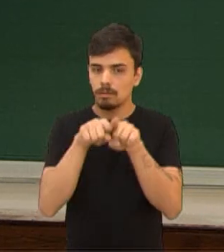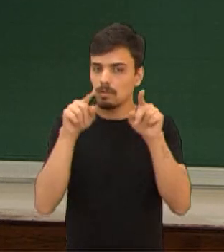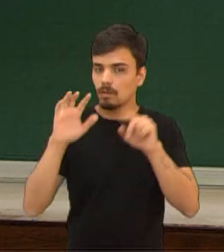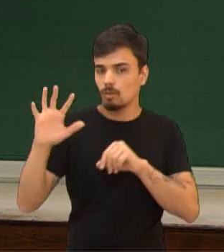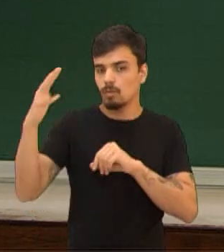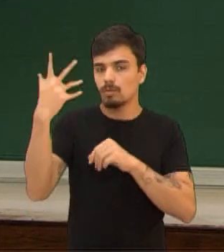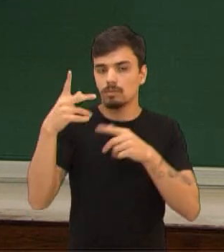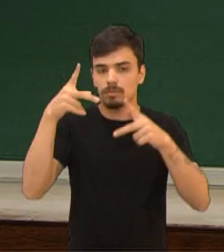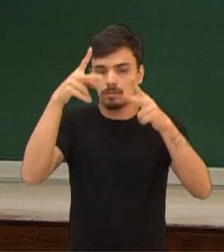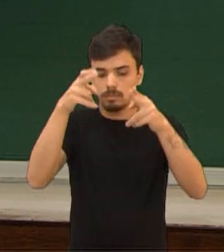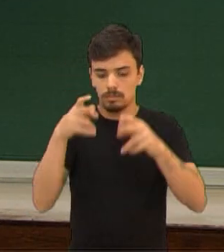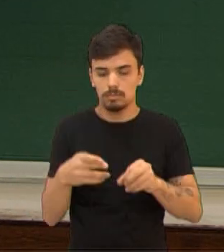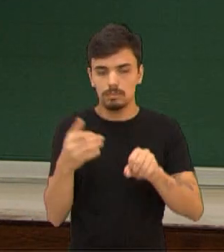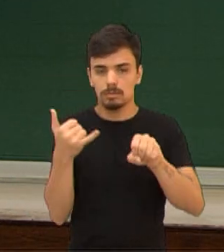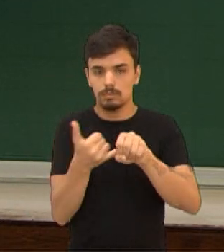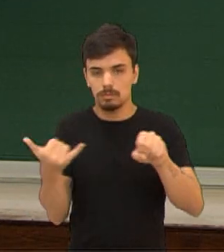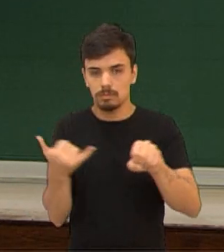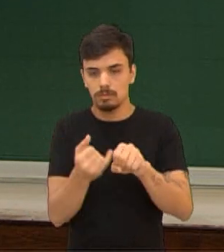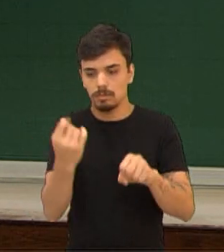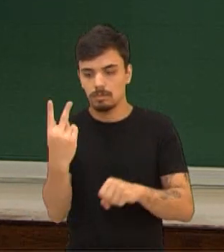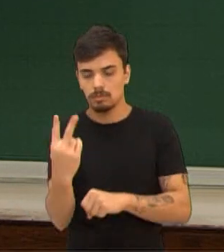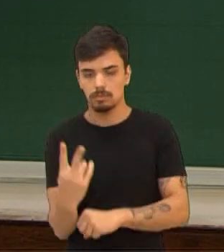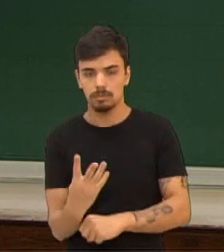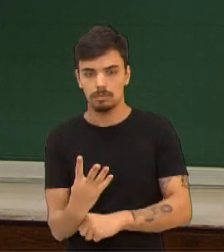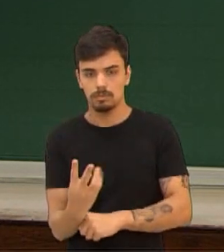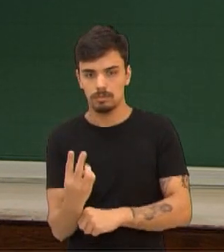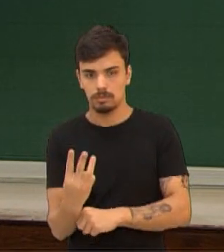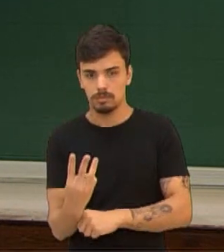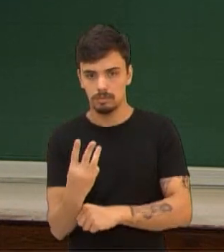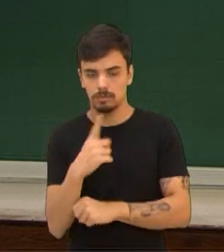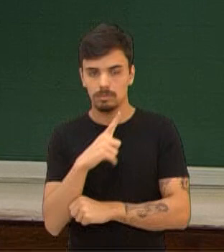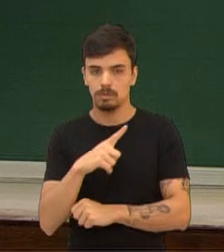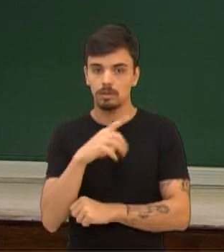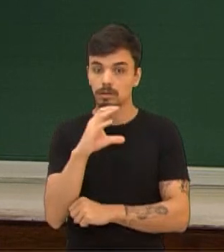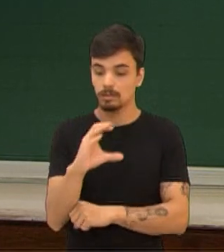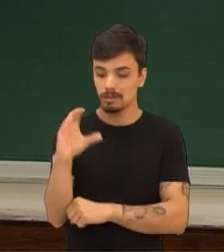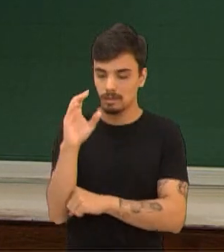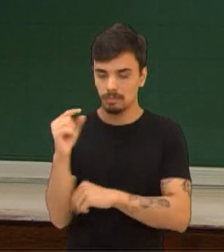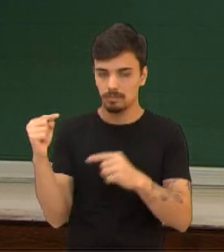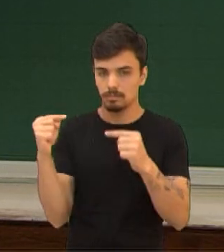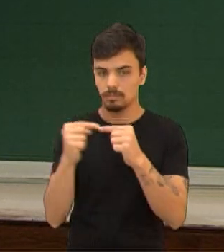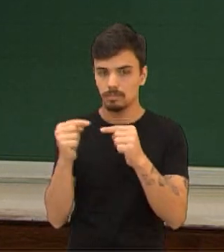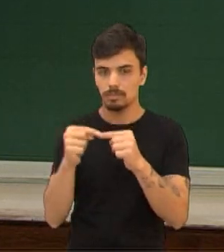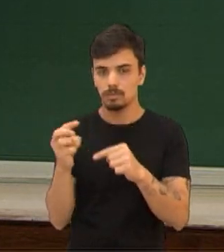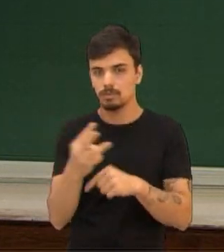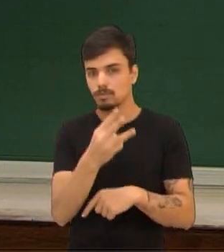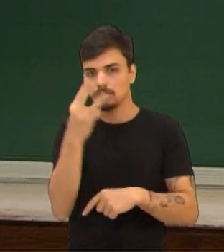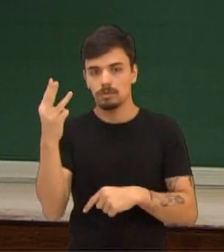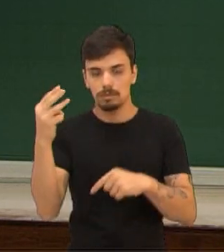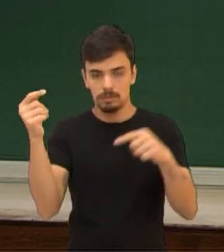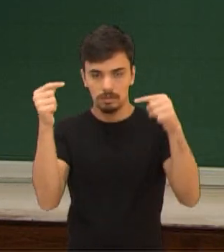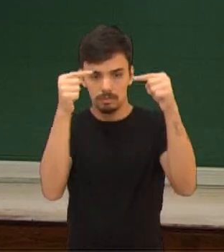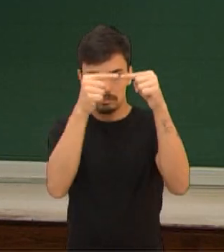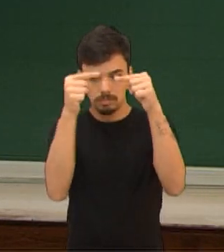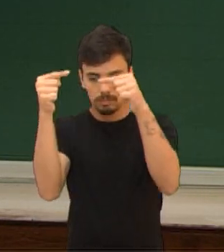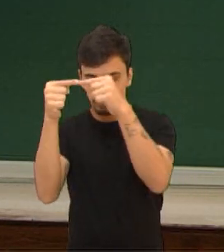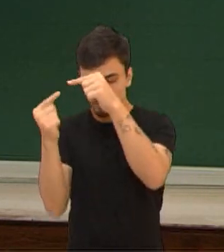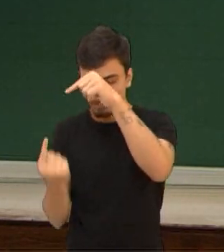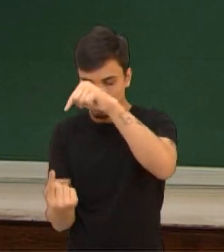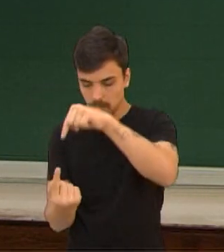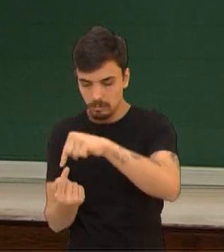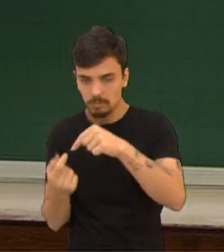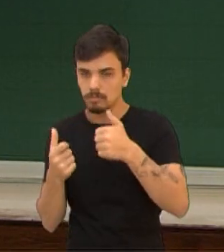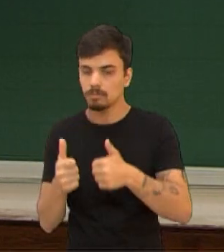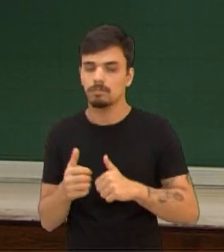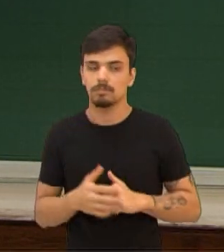com o capacitor 2 com o 3, que está ligado apenas por um ponto, C. Então, os três estão ligados em série, ok? Então, você tem